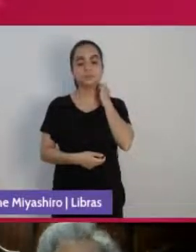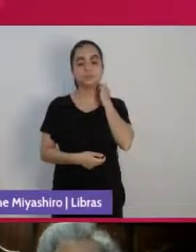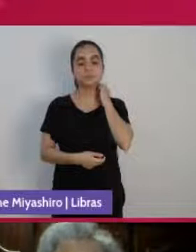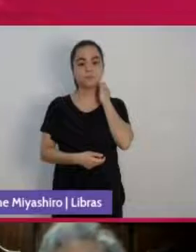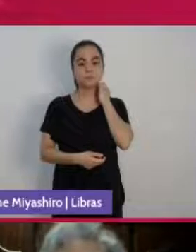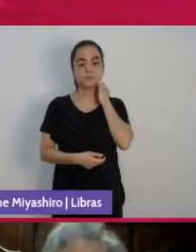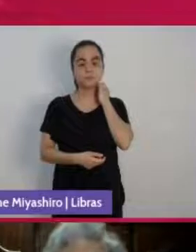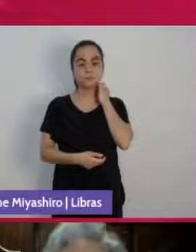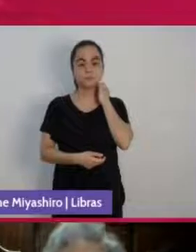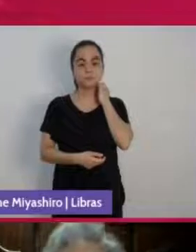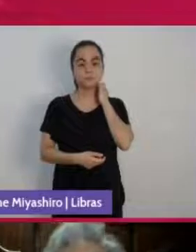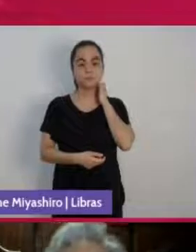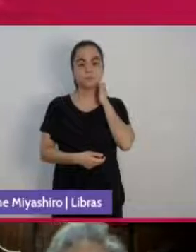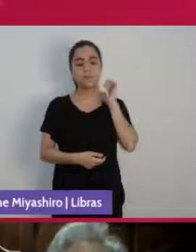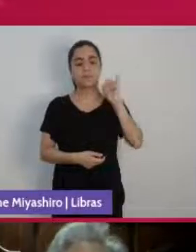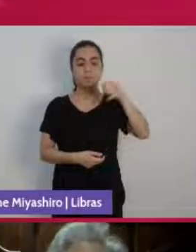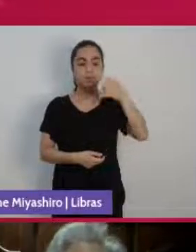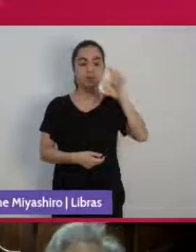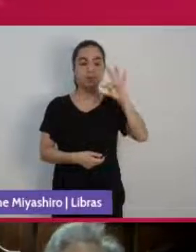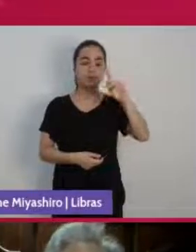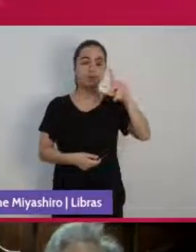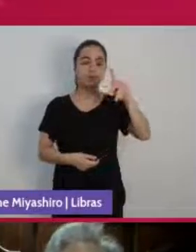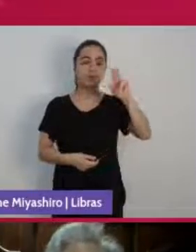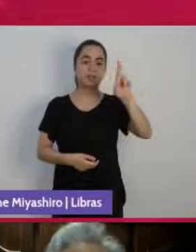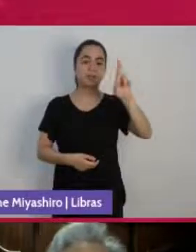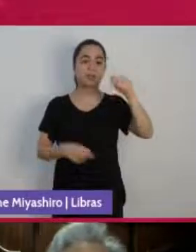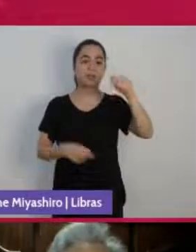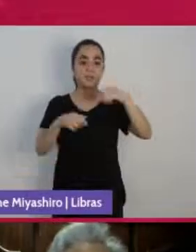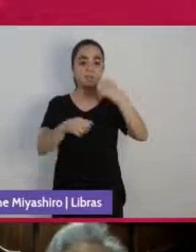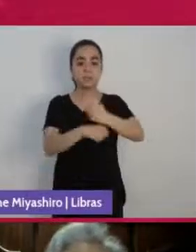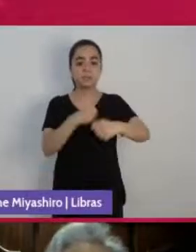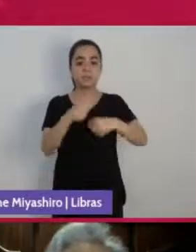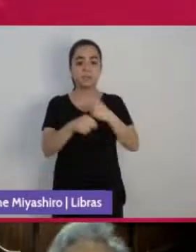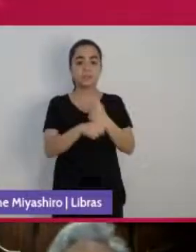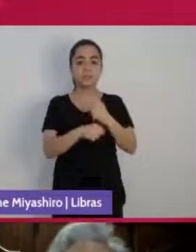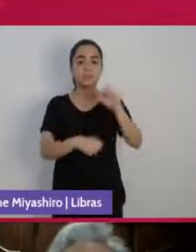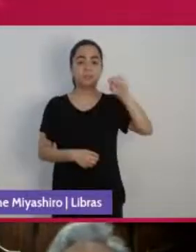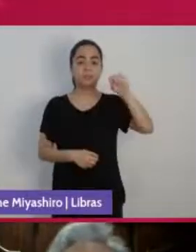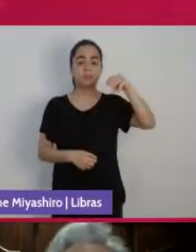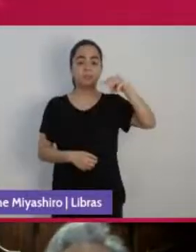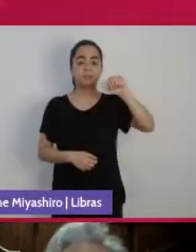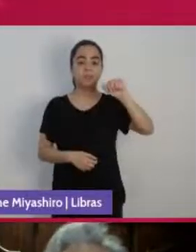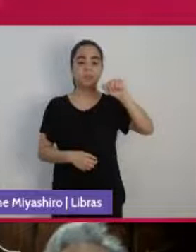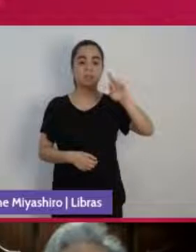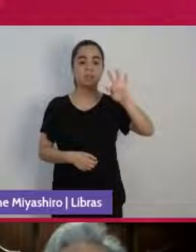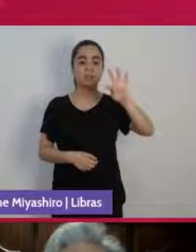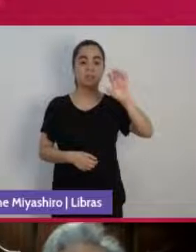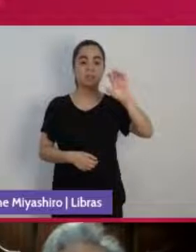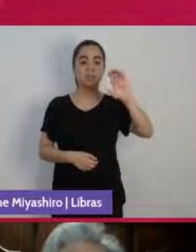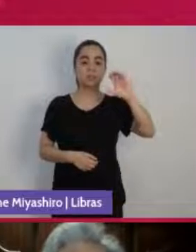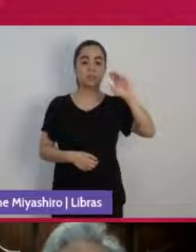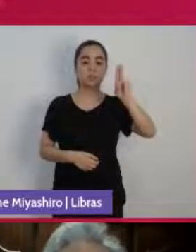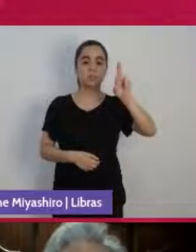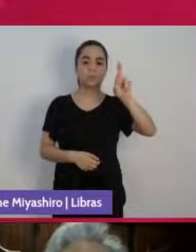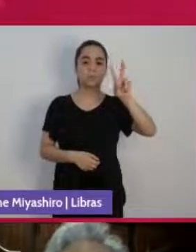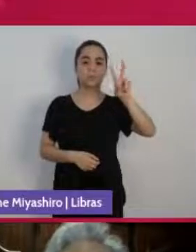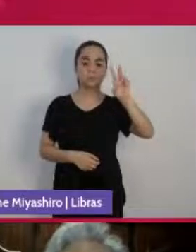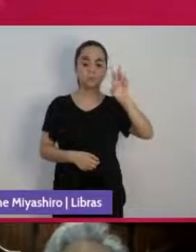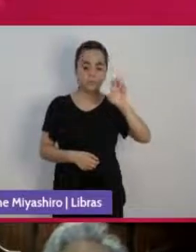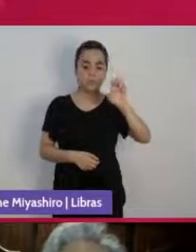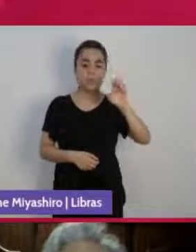Estava lá na JPR desse ano, o Smart Curve da Ologic. É